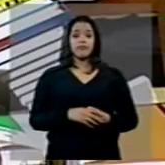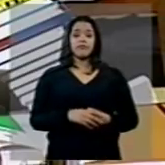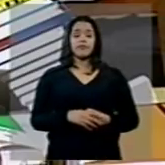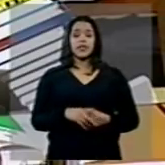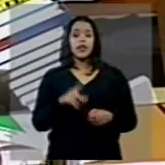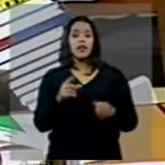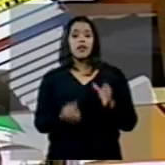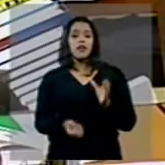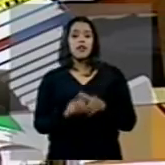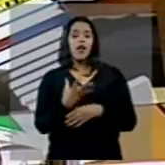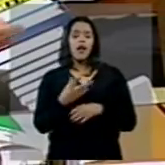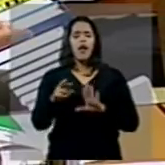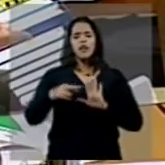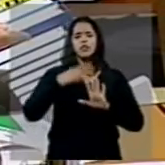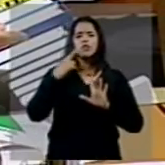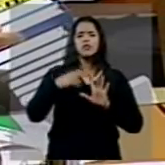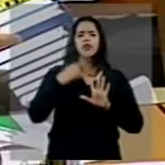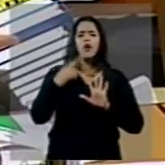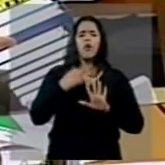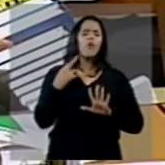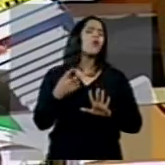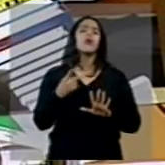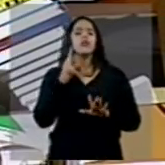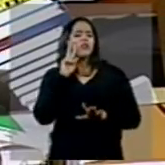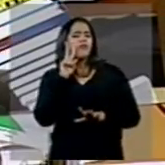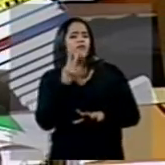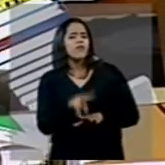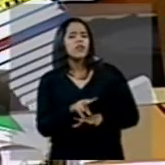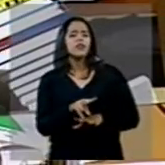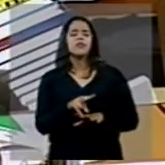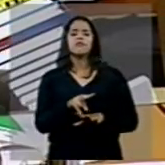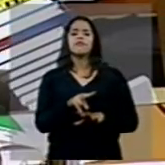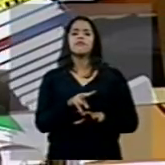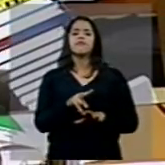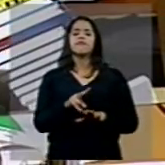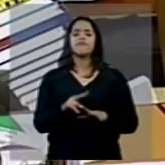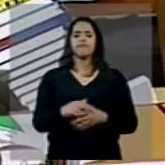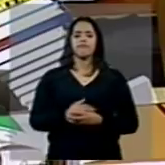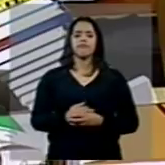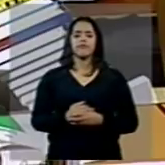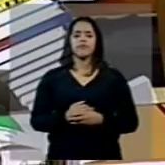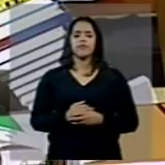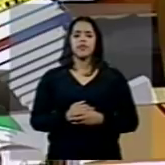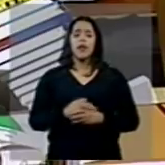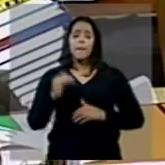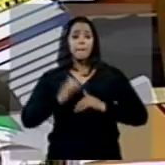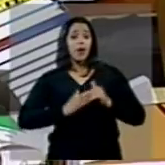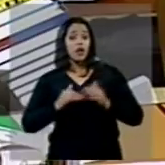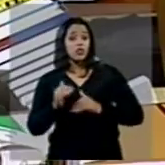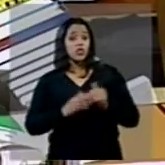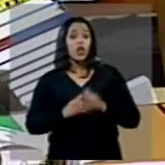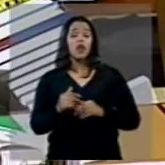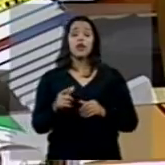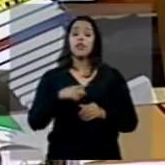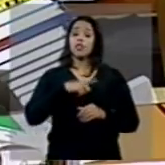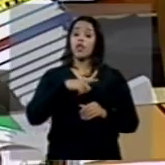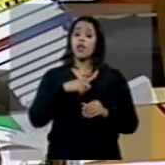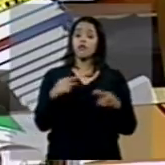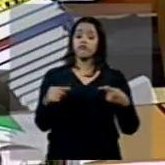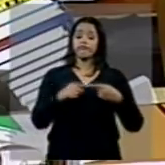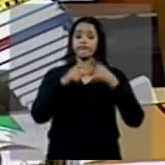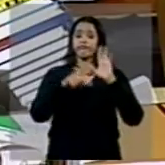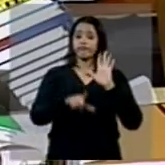de resoluções que visem a concretude e eficácia do que previsto em lei. E a